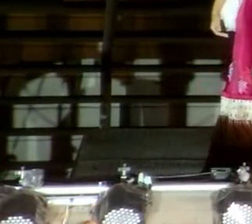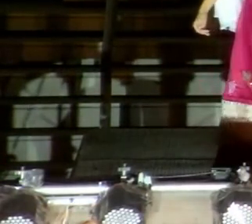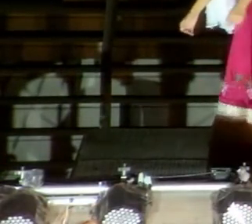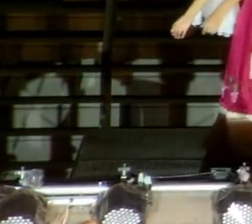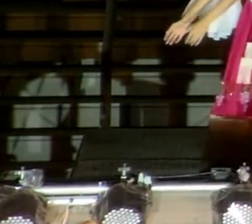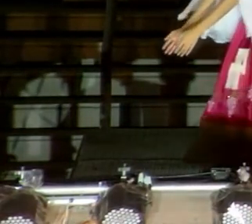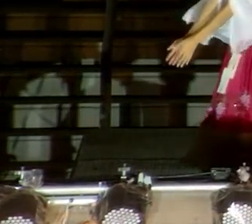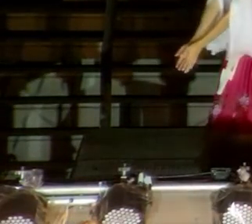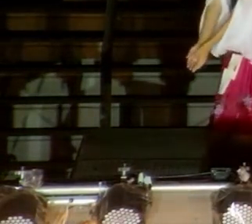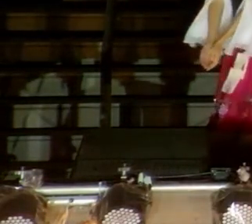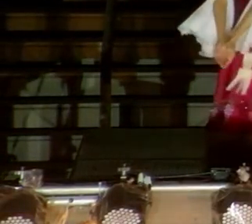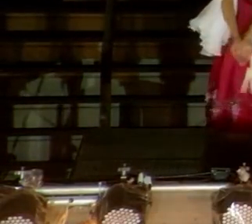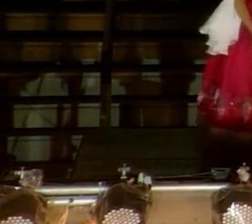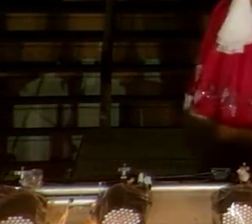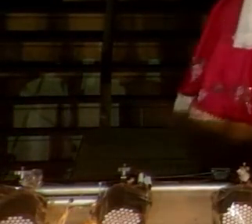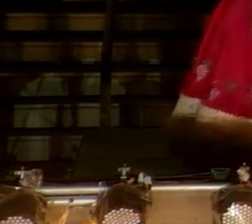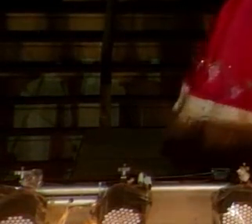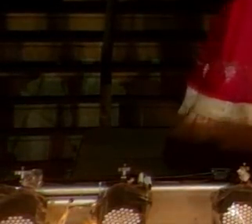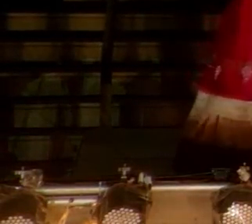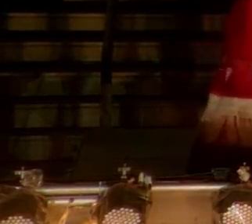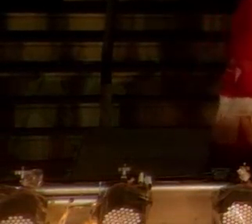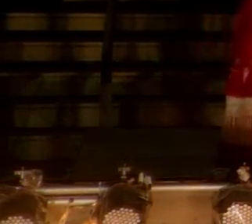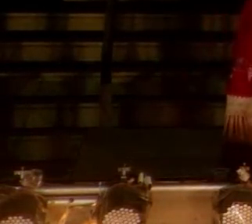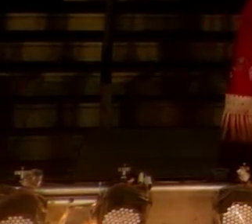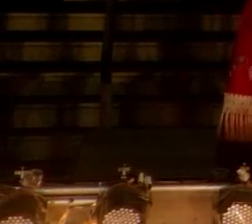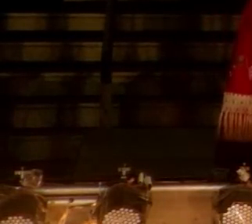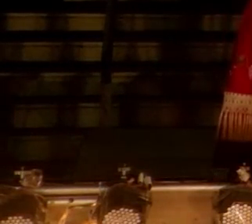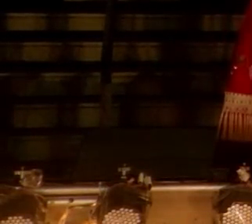tarde, né? Final da tarde, início da noite.